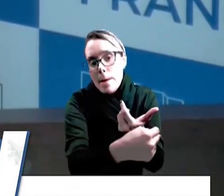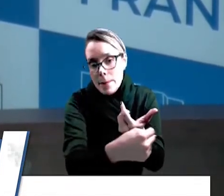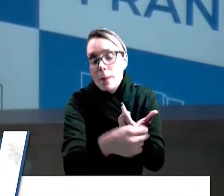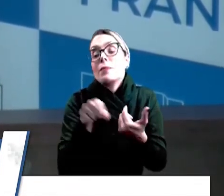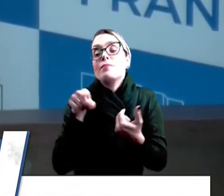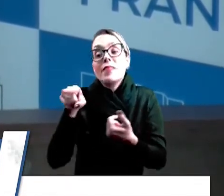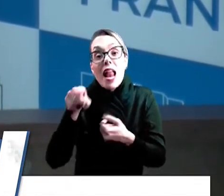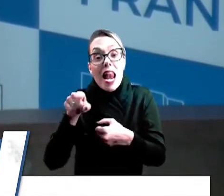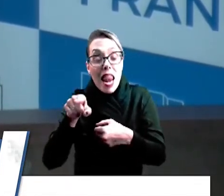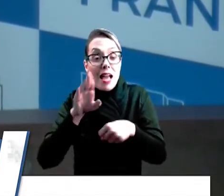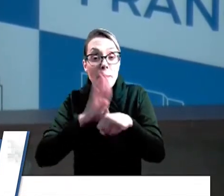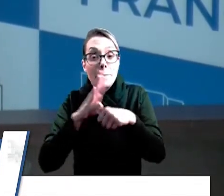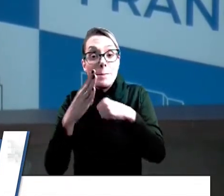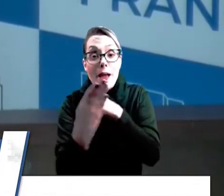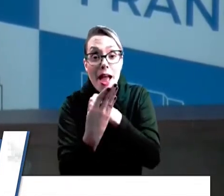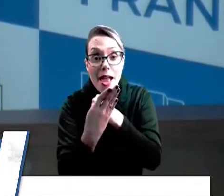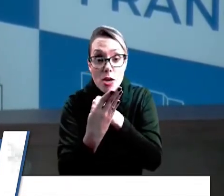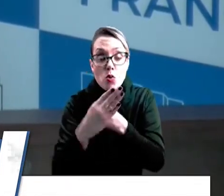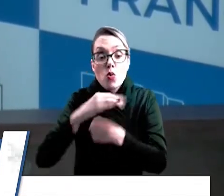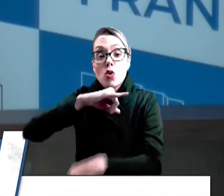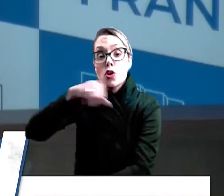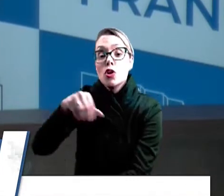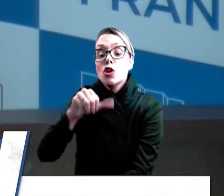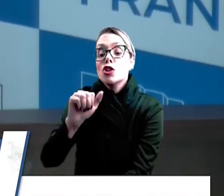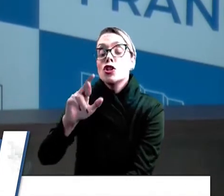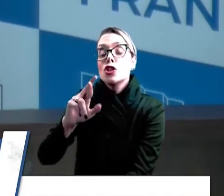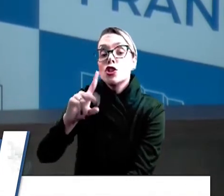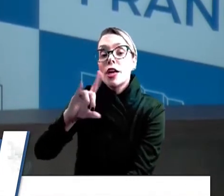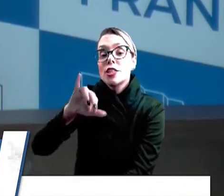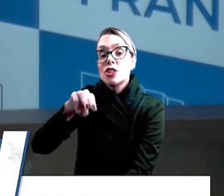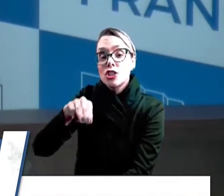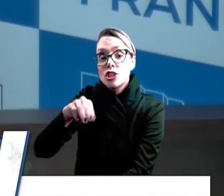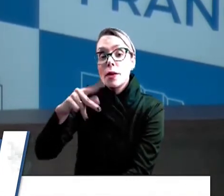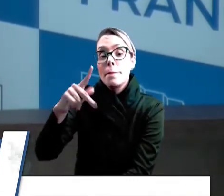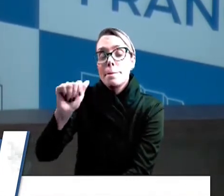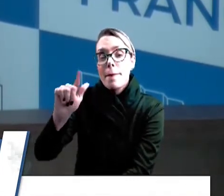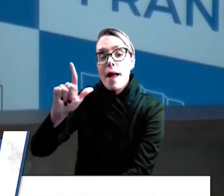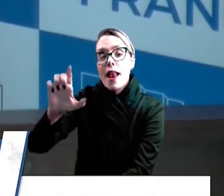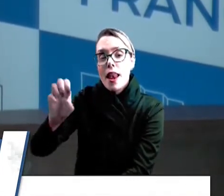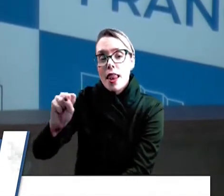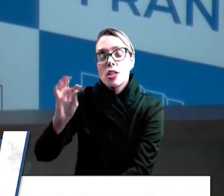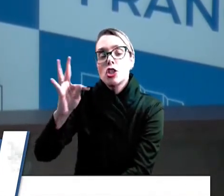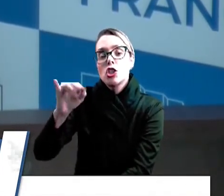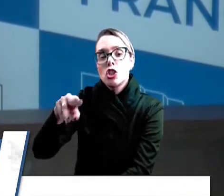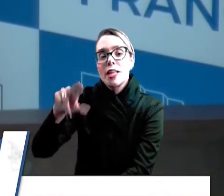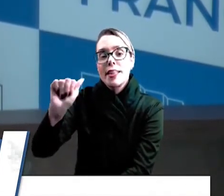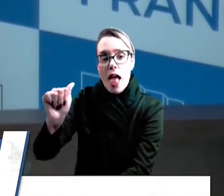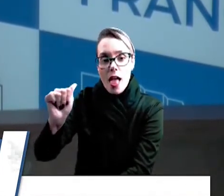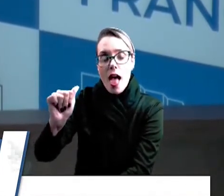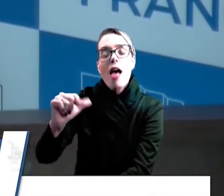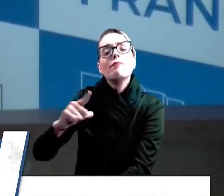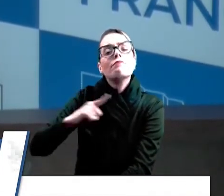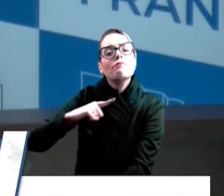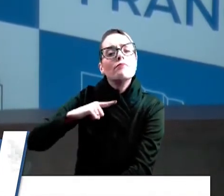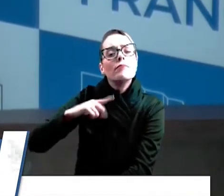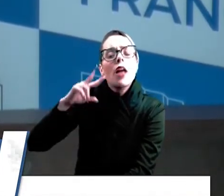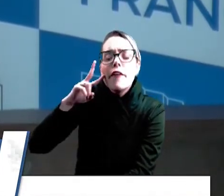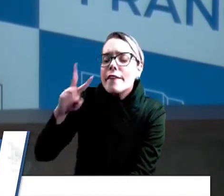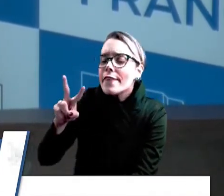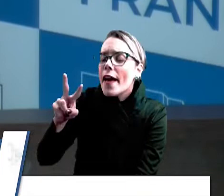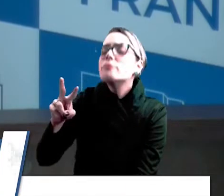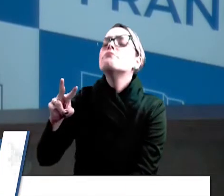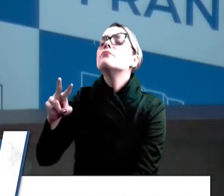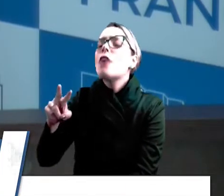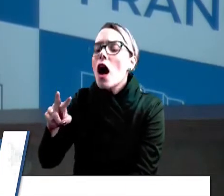Antônio Joaquim Junqueira, ela não tem as redes de galeria, e na época foi cobrada.